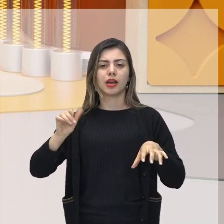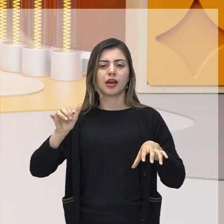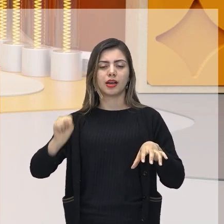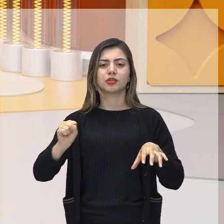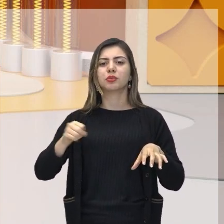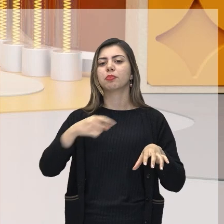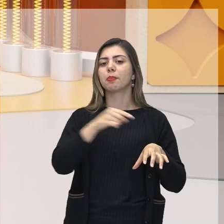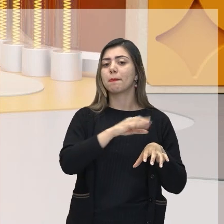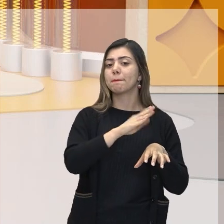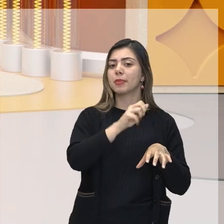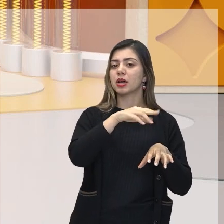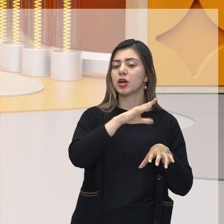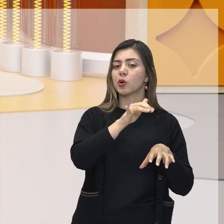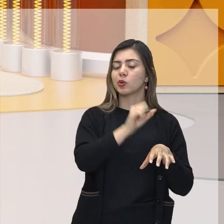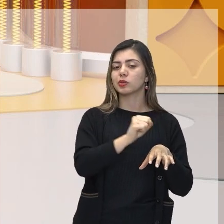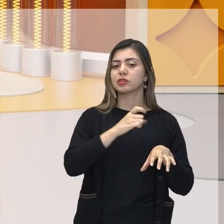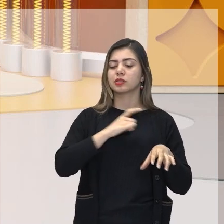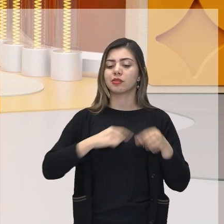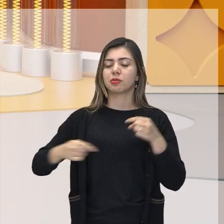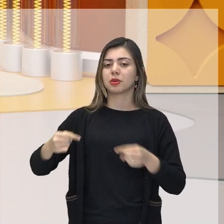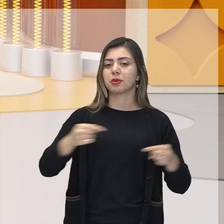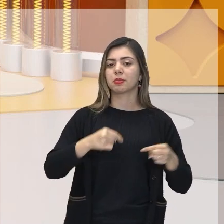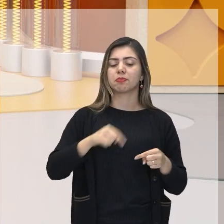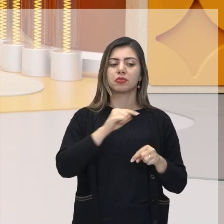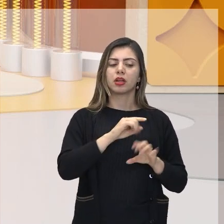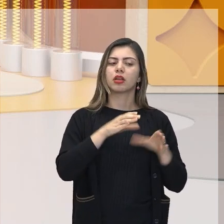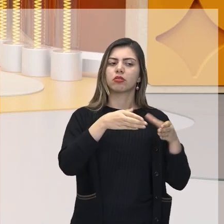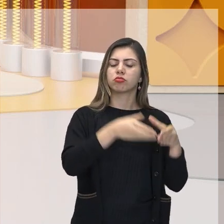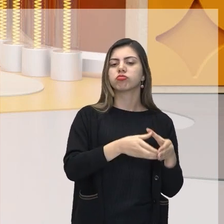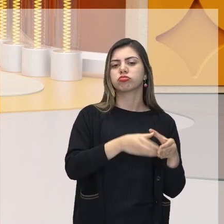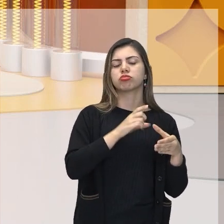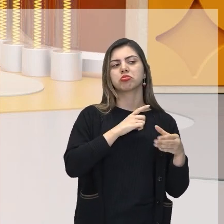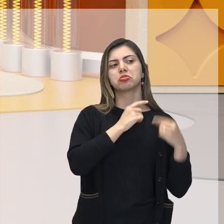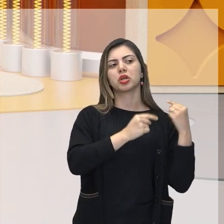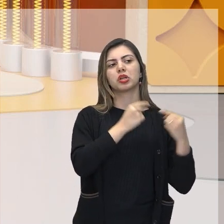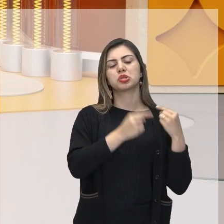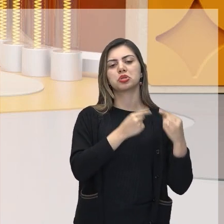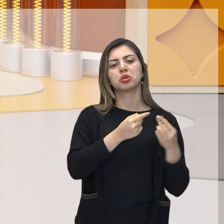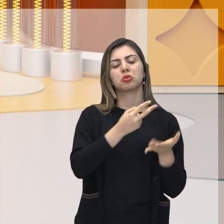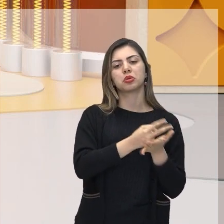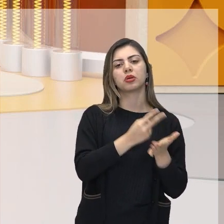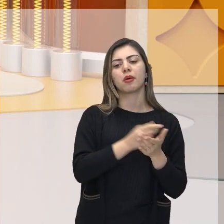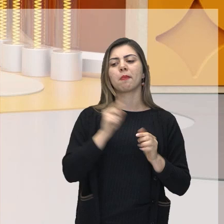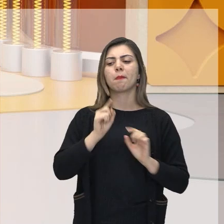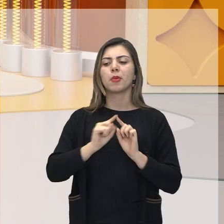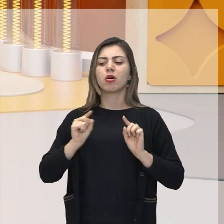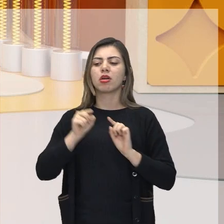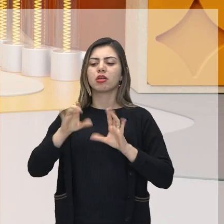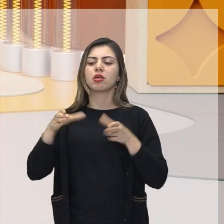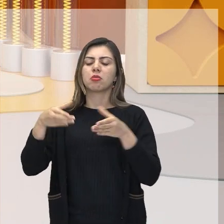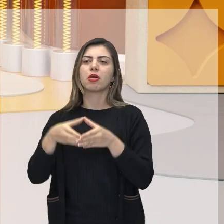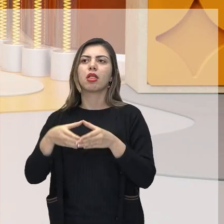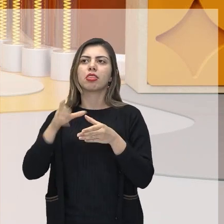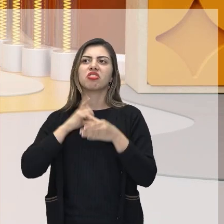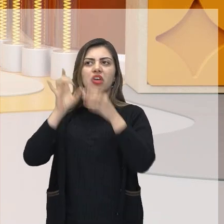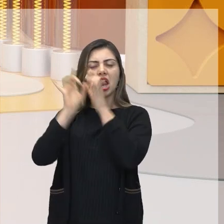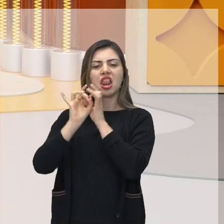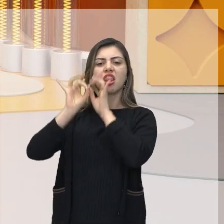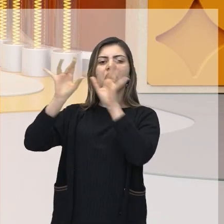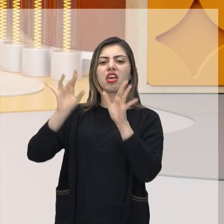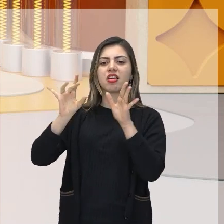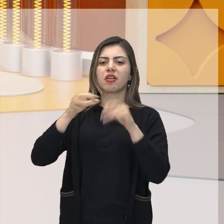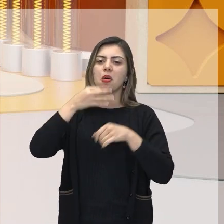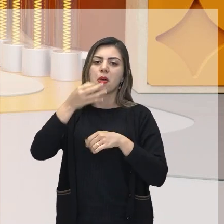basicamente os blancos eram mais conservadores e os colorados tinham uma mentalidade mais liberal. Gente,